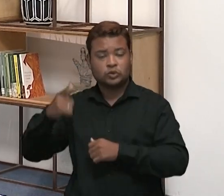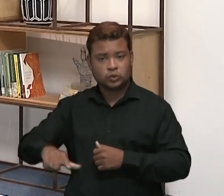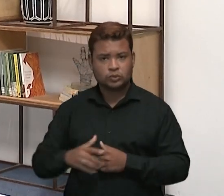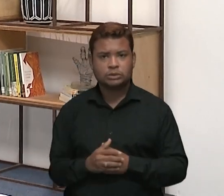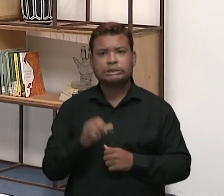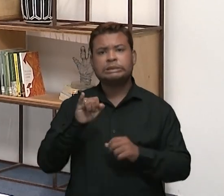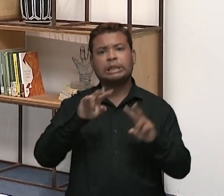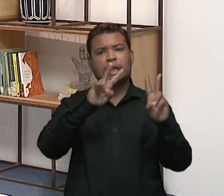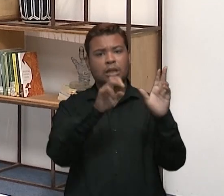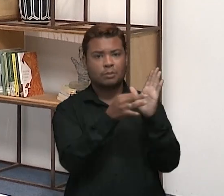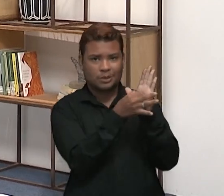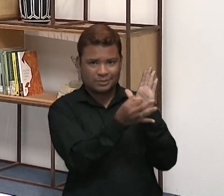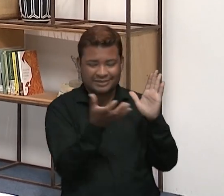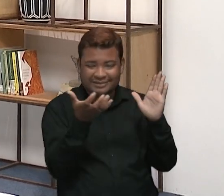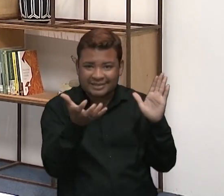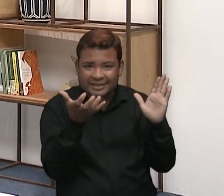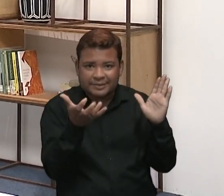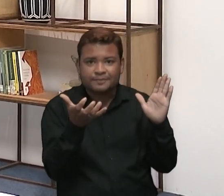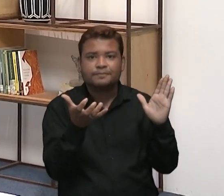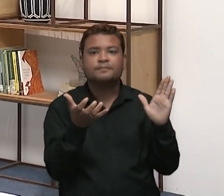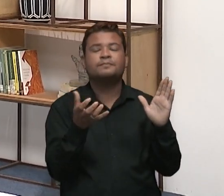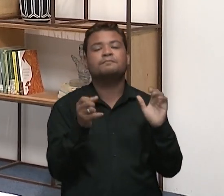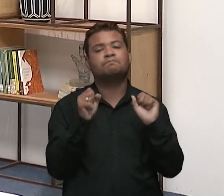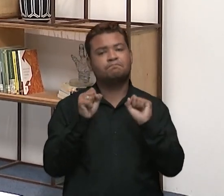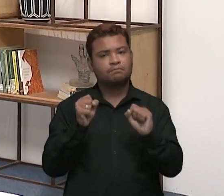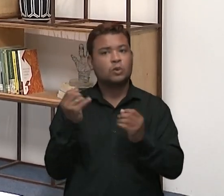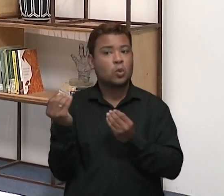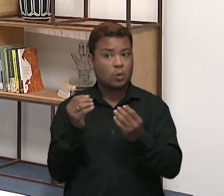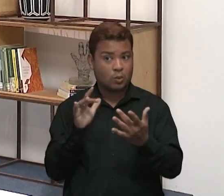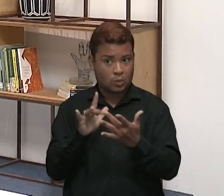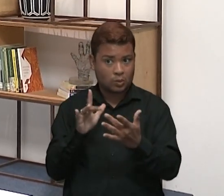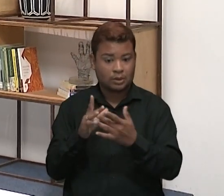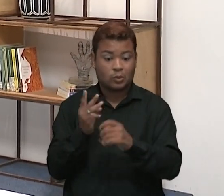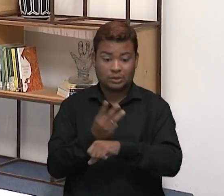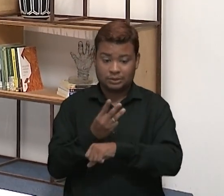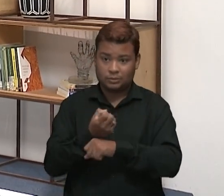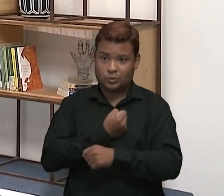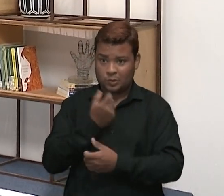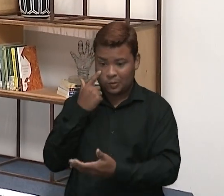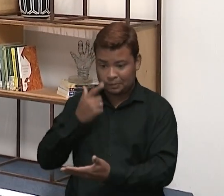alguma pauta para a gente trazer aqui no Mundo UFG, entre em contato por meio do nosso WhatsApp, o